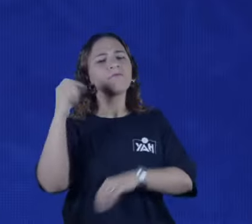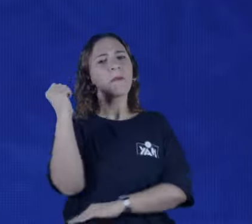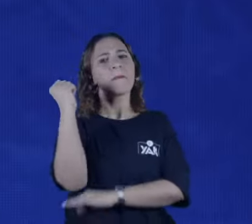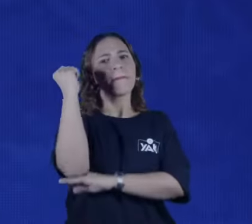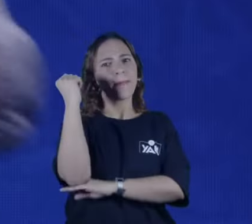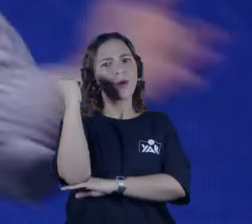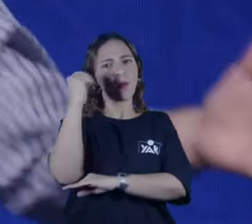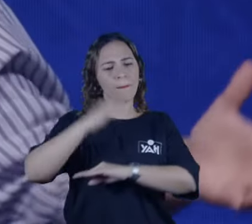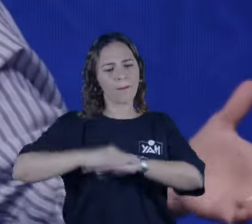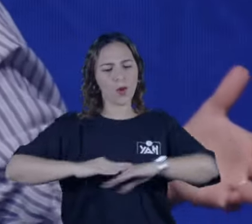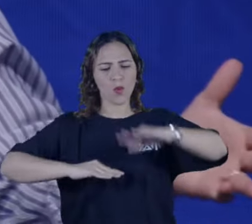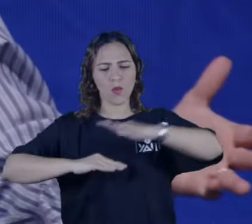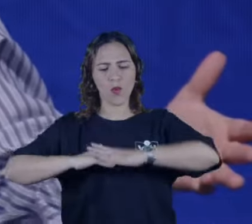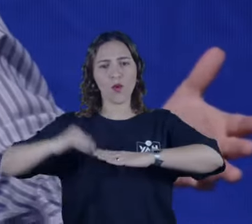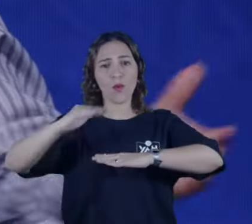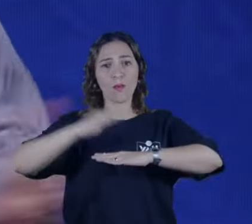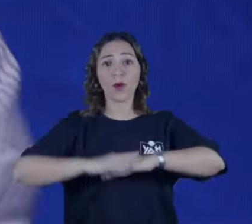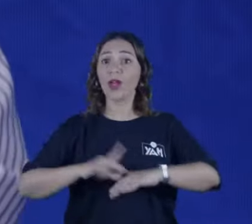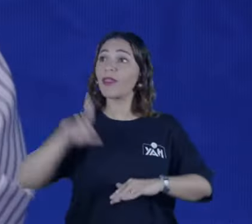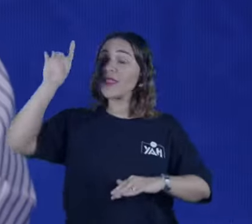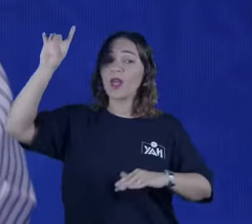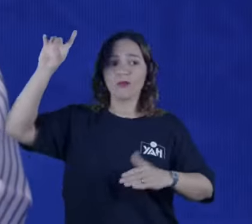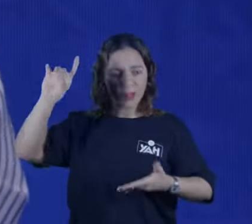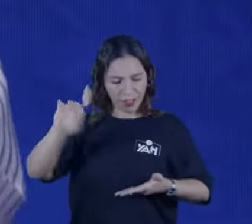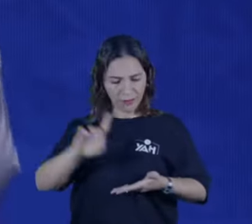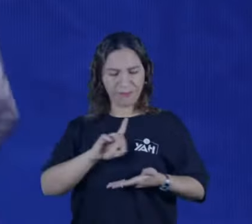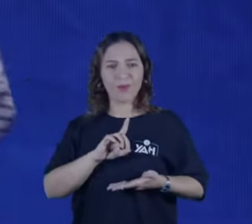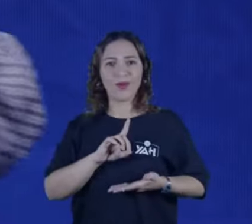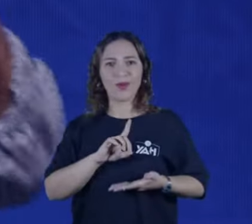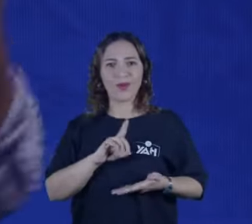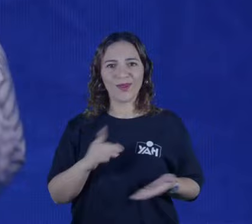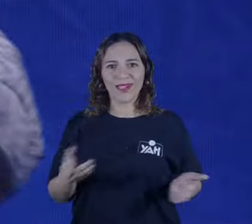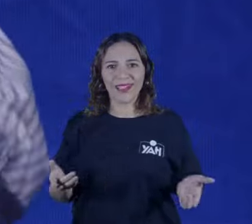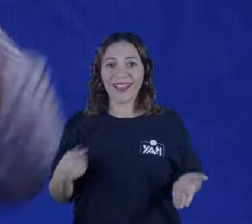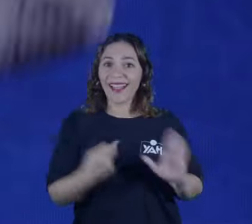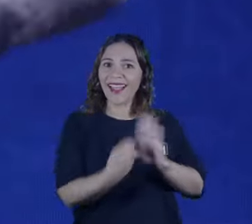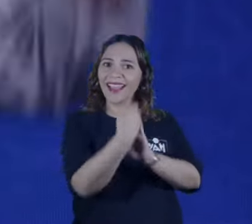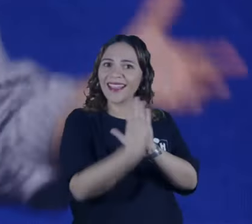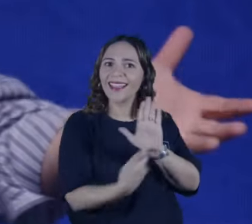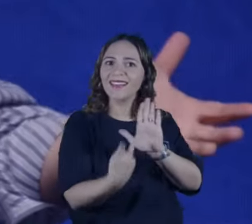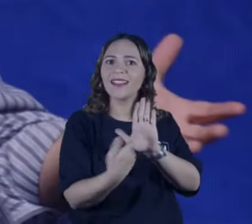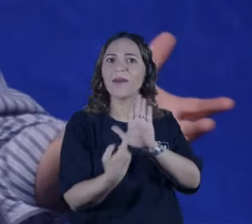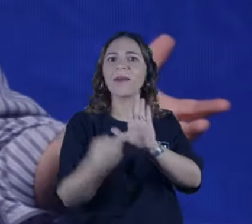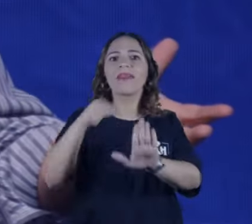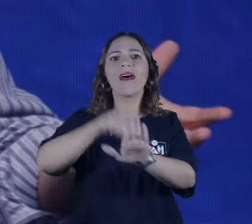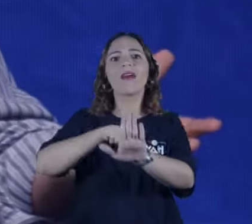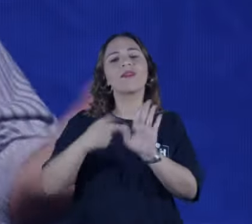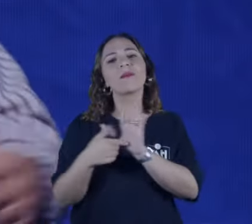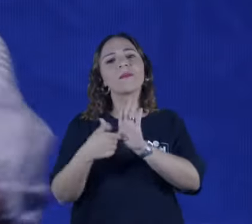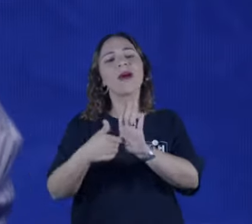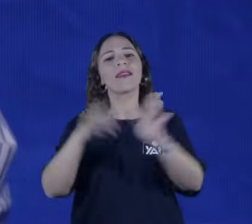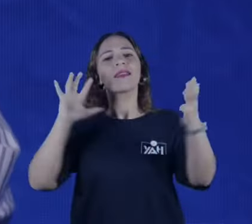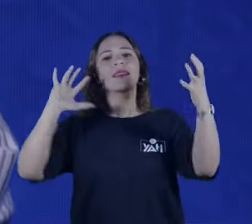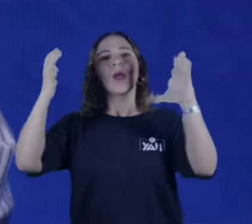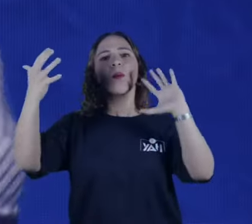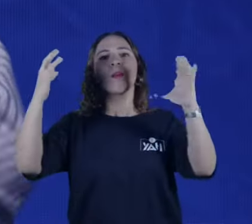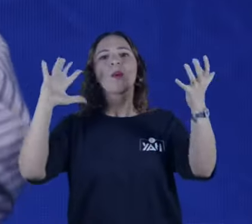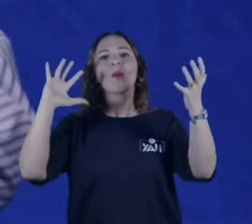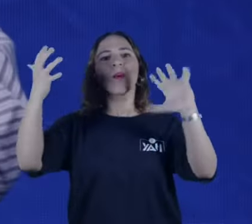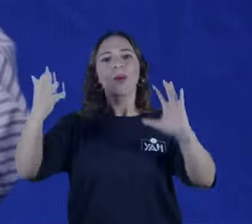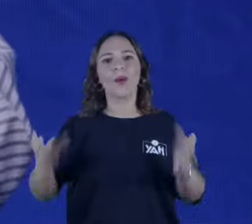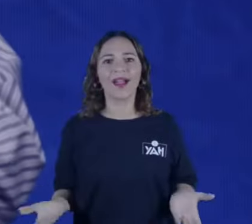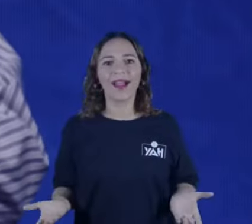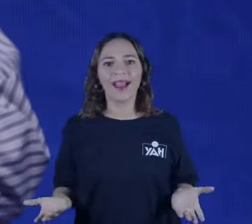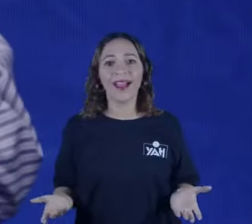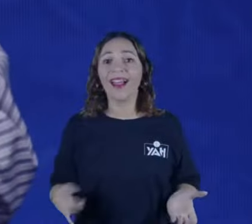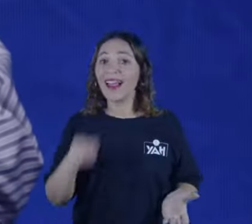edificados casa espiritual. E aí o texto mostra, usa a metáfora do templo. A casa